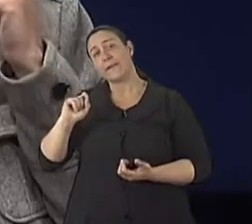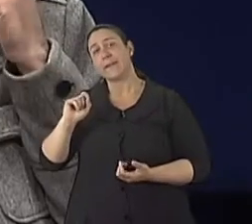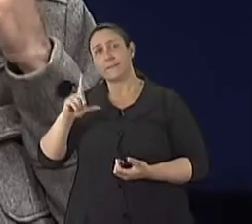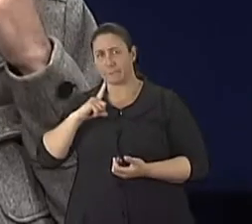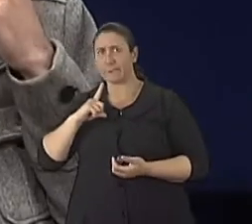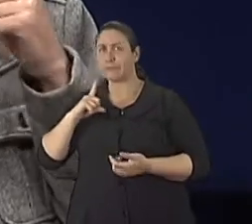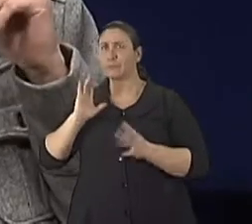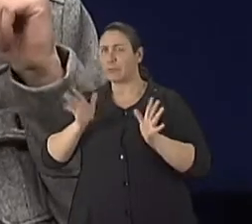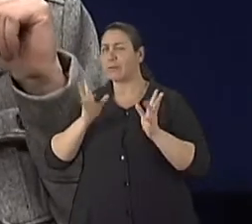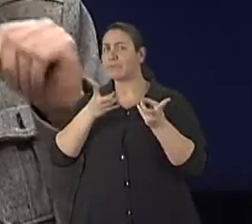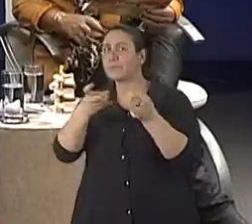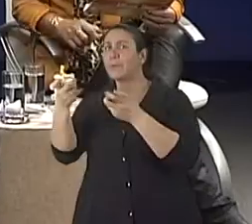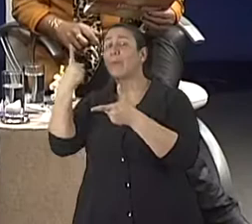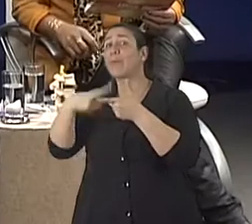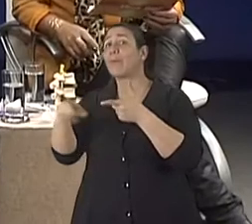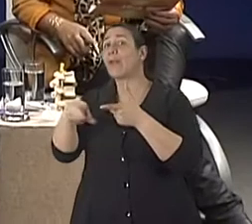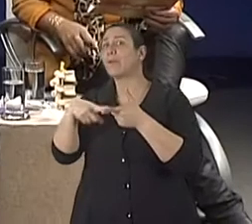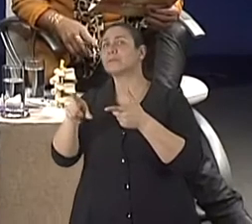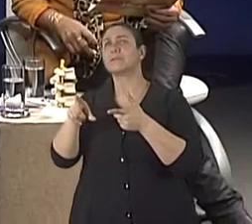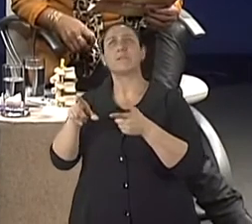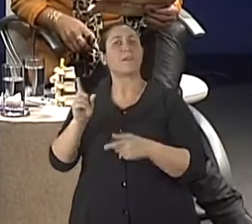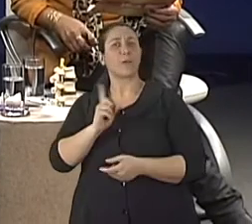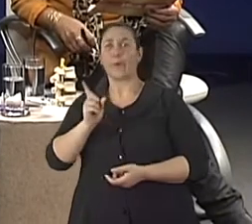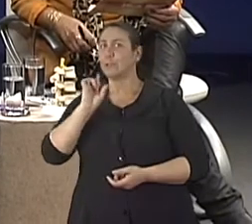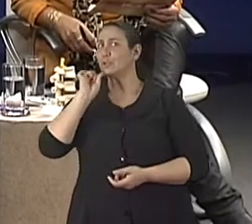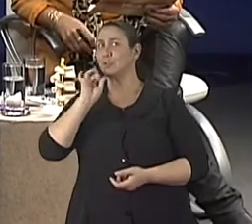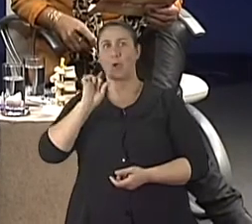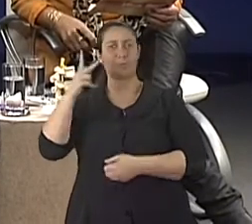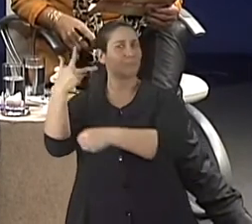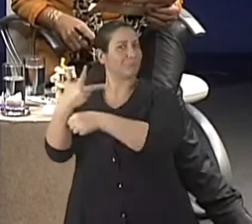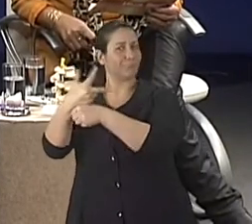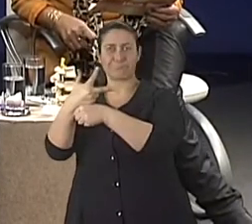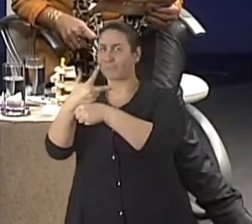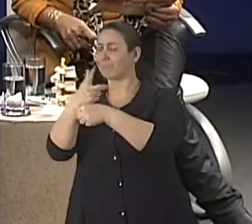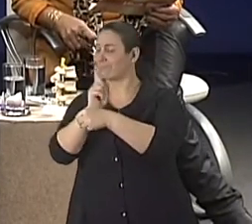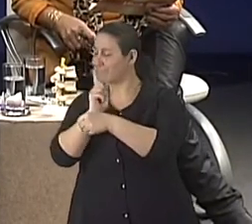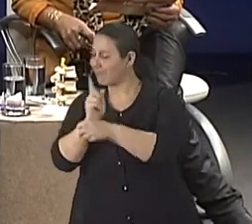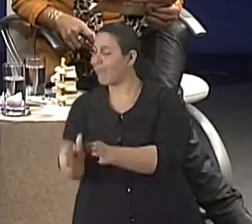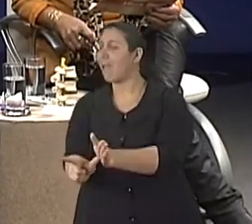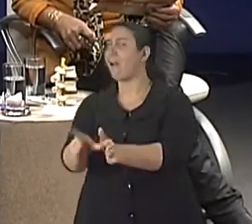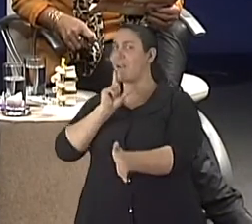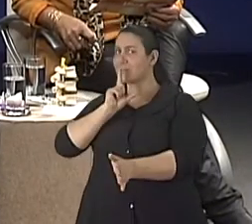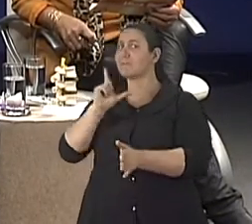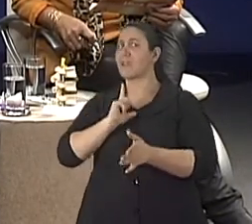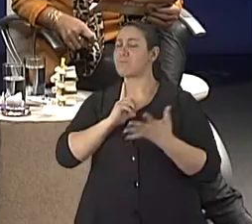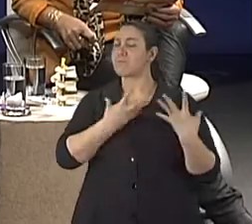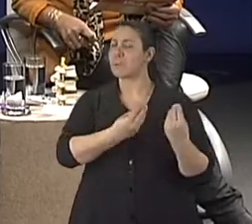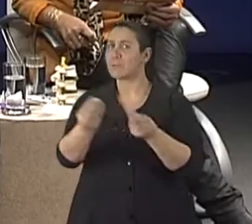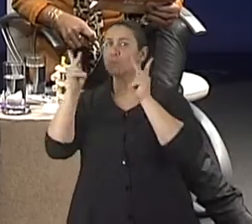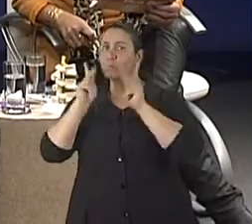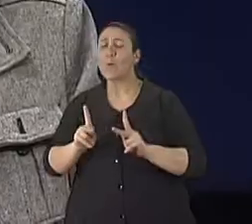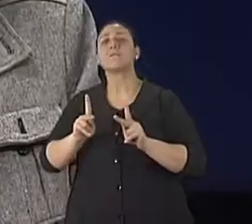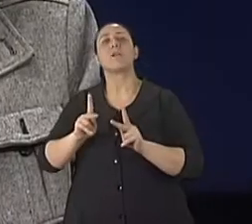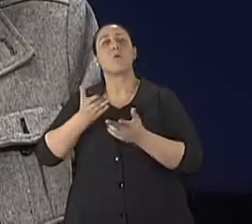jean a ok não é só um problema da terceira idade muitas doenças a patologia da coluna hoje tem se